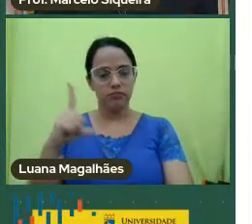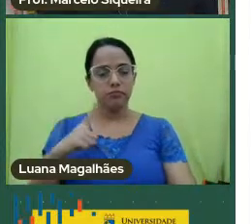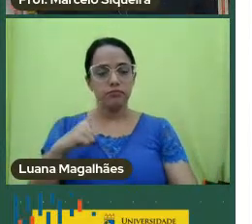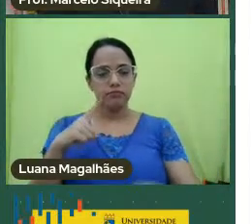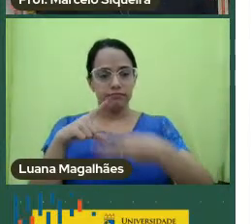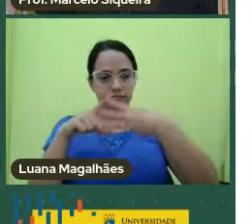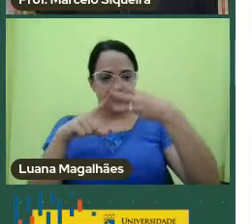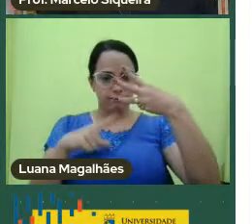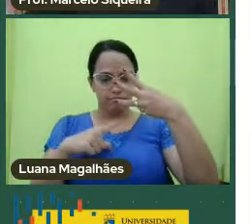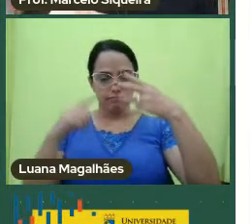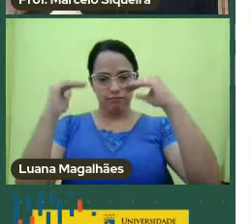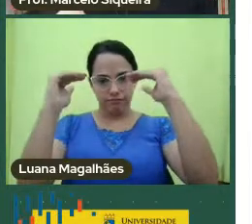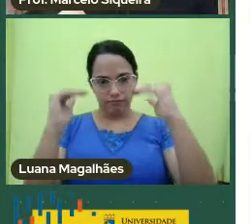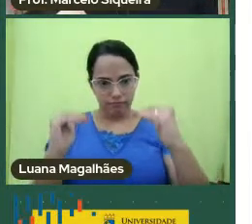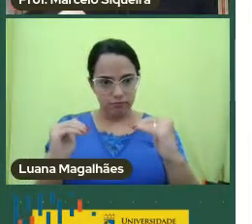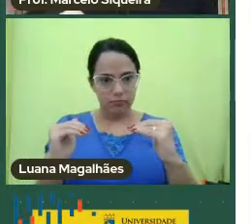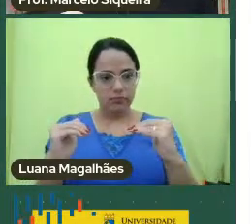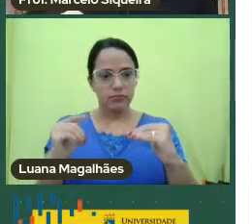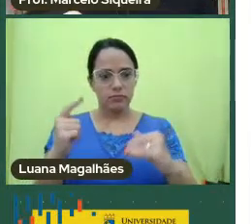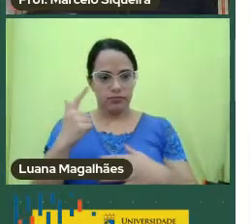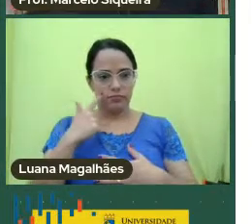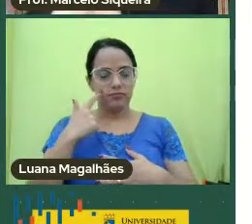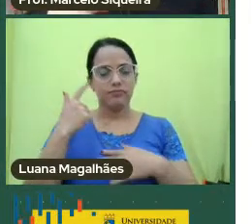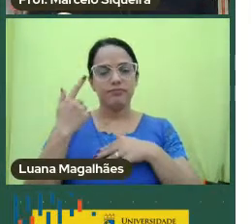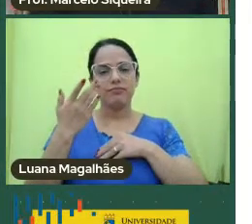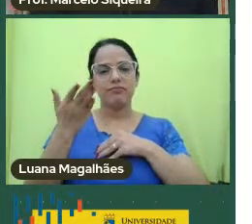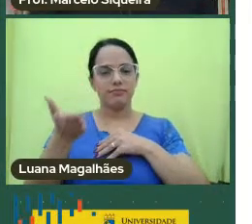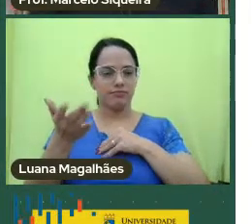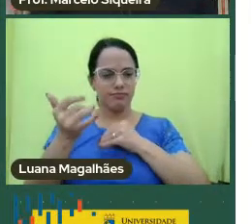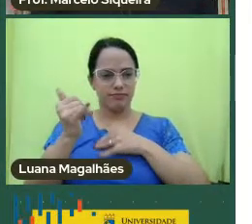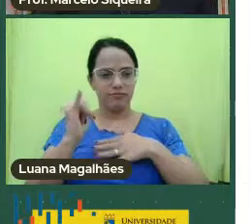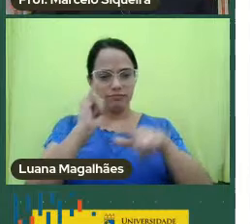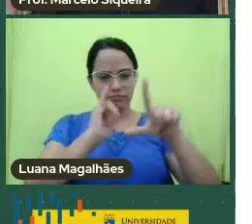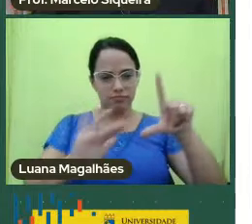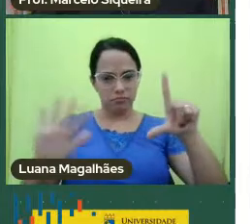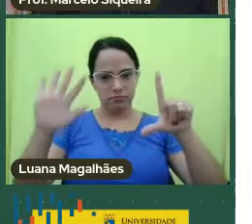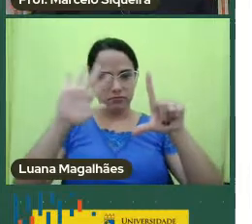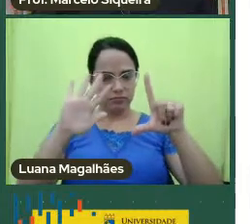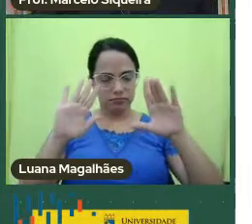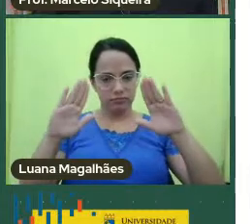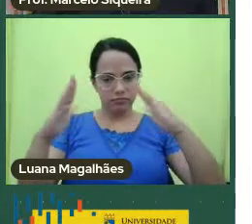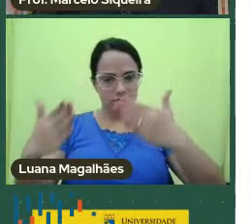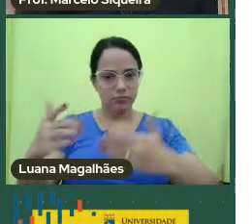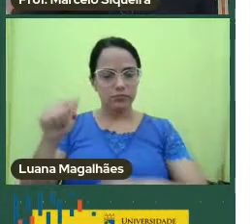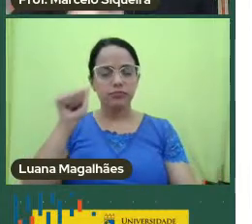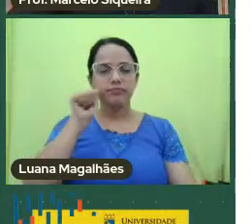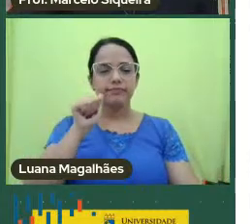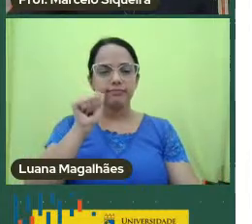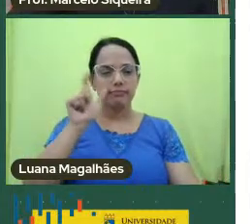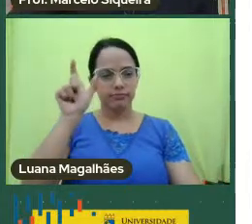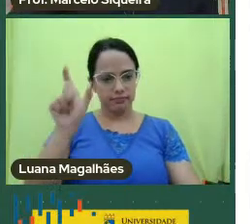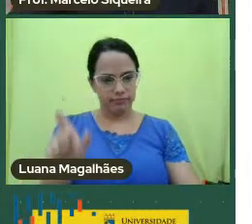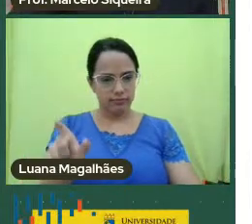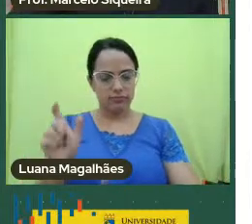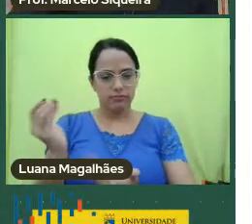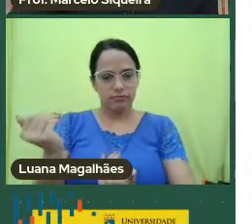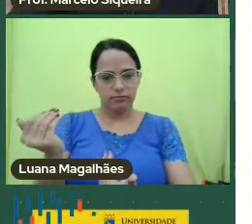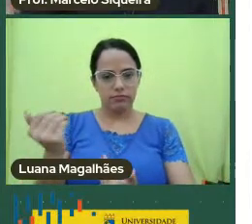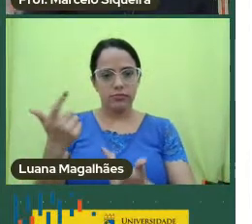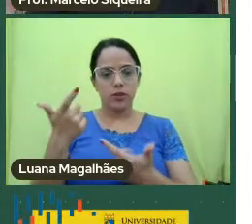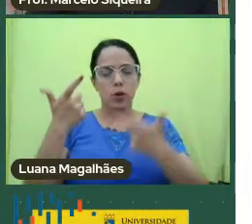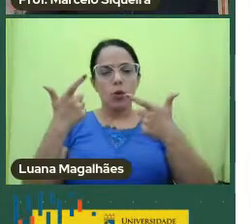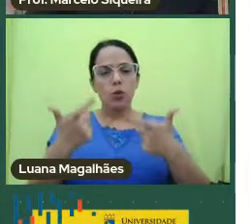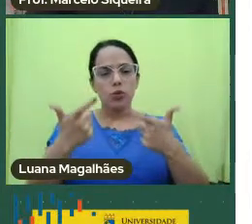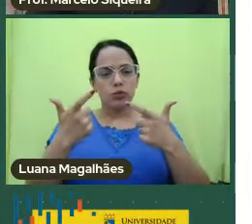níveis. Apenas falando dessa imagem específica, essa jovem, ela foi... isso é uma passagem subterrânea,